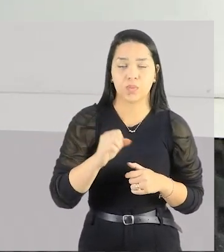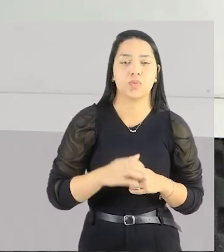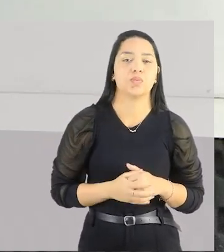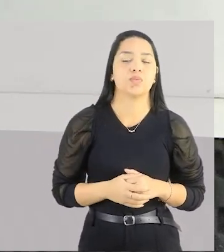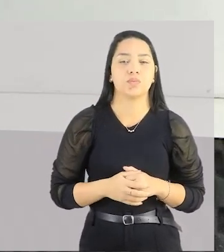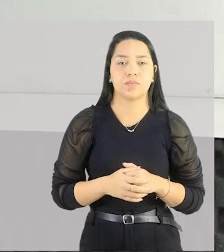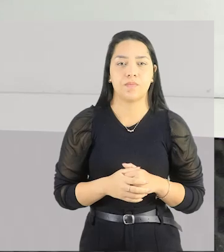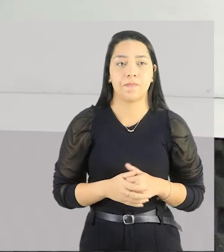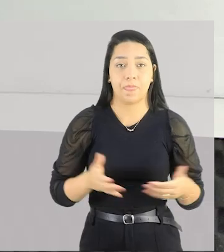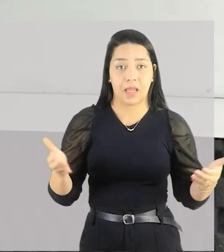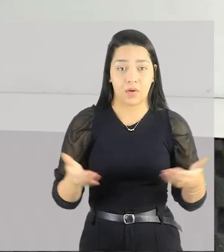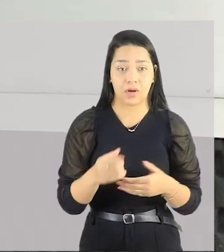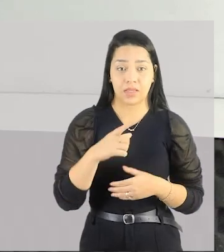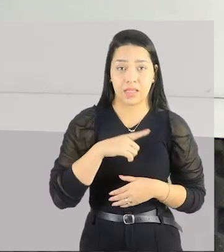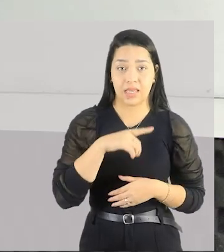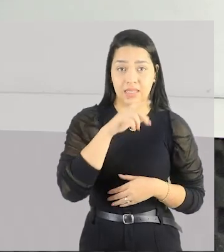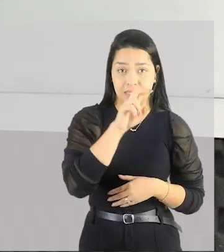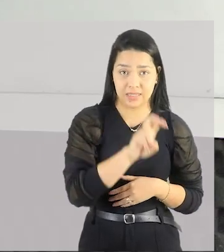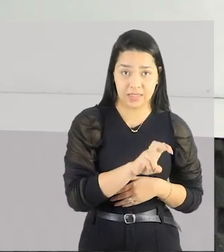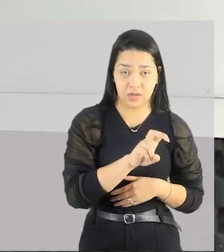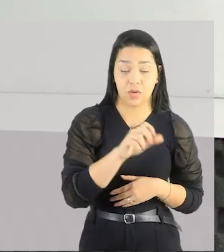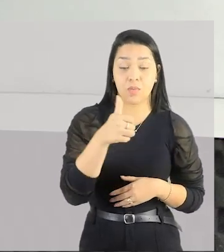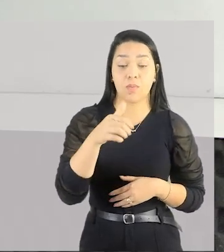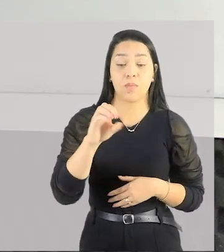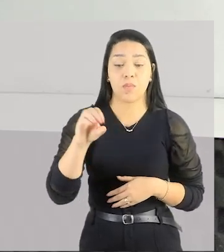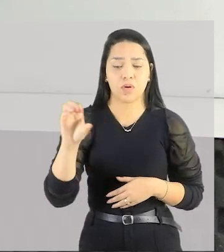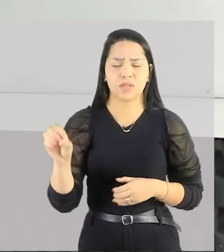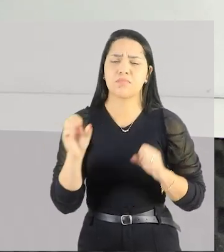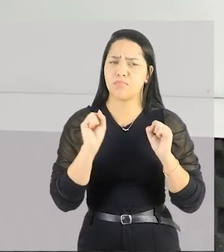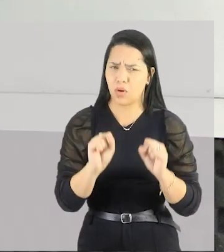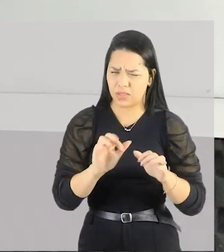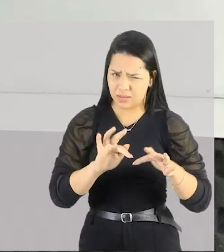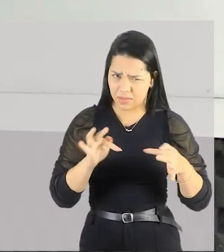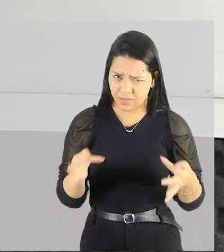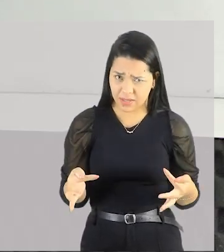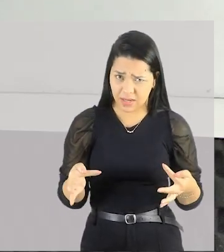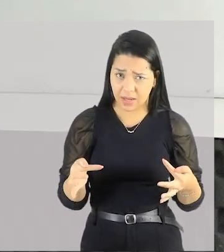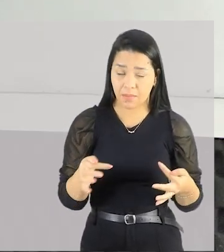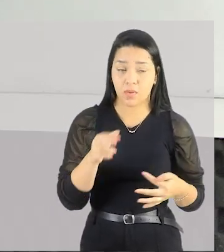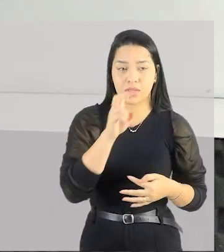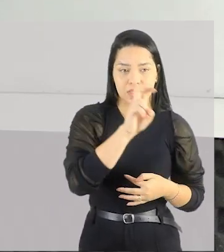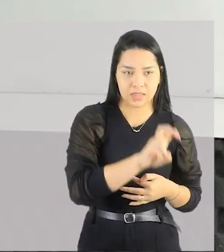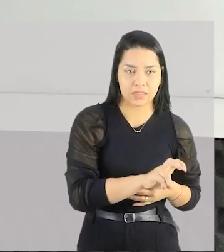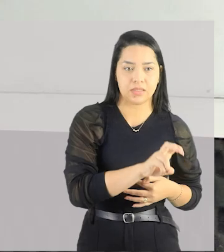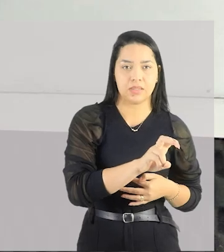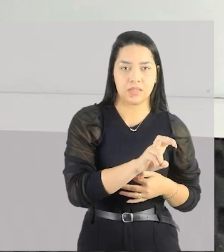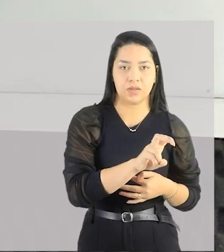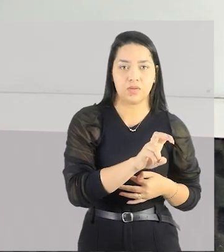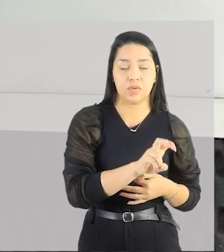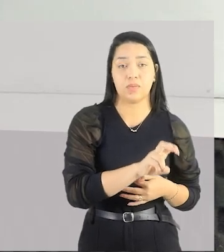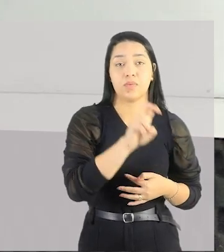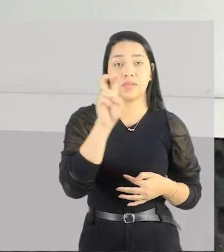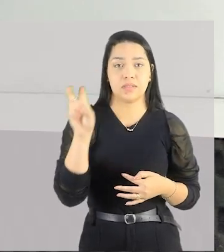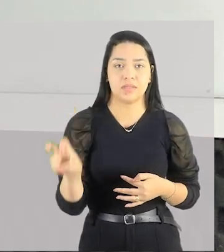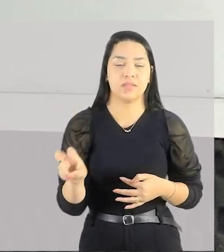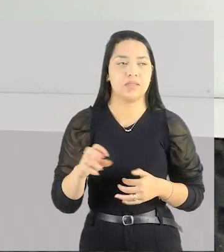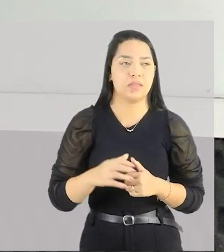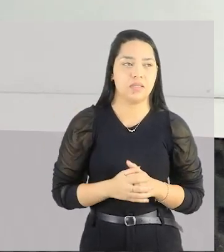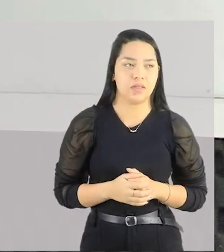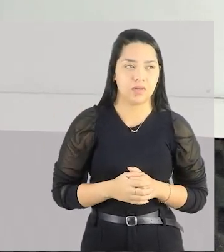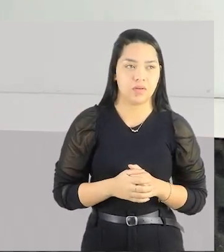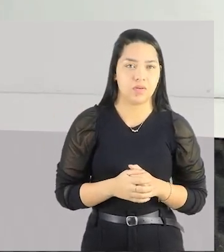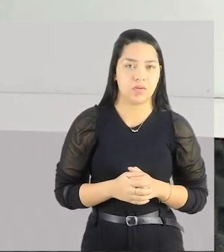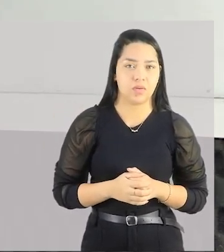ok? Aqui eu tenho 5 por 100. Dá para simplificar por 5 em cima e por 5 embaixo,